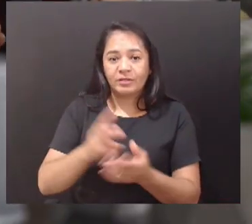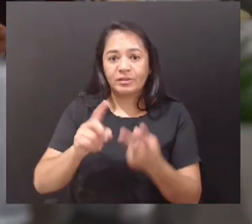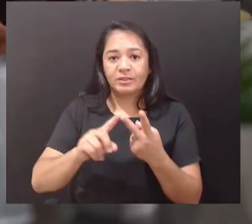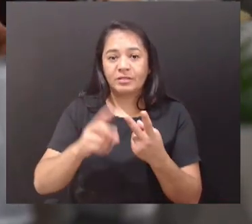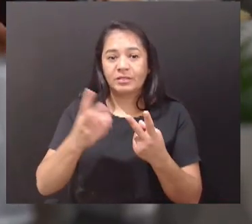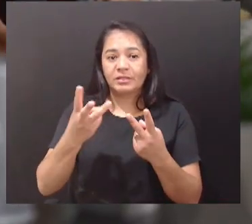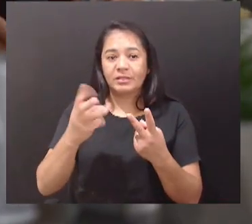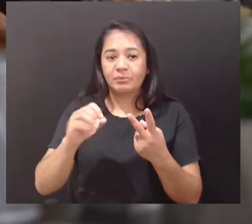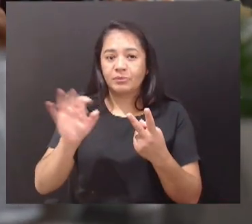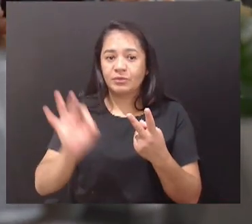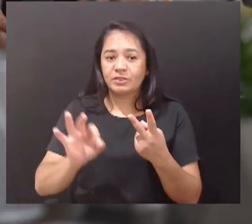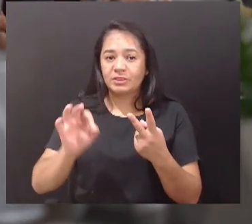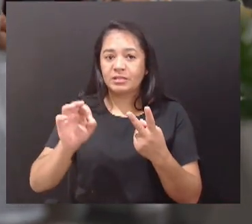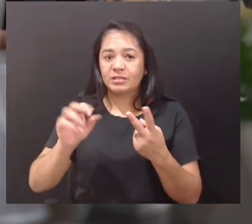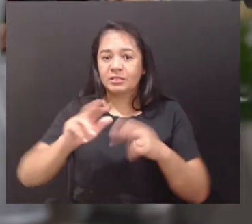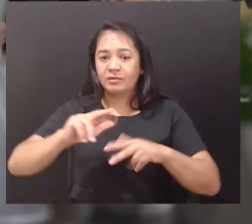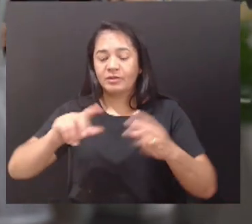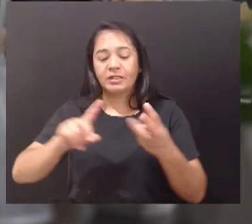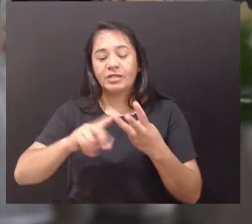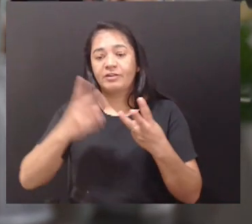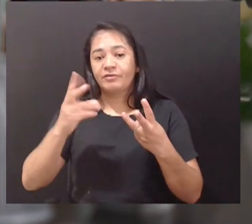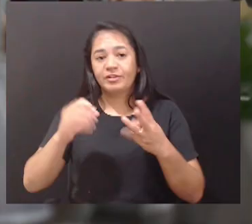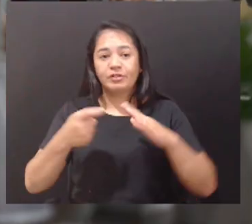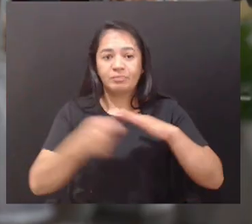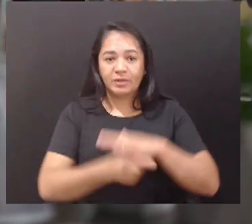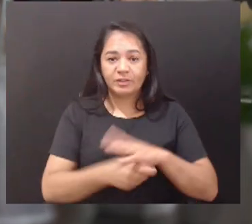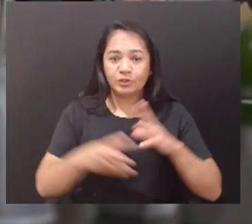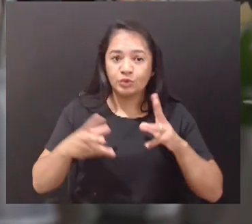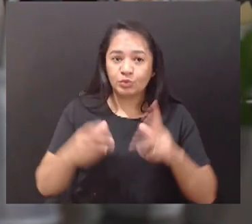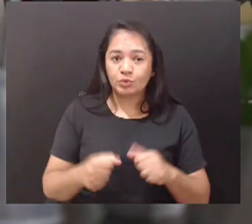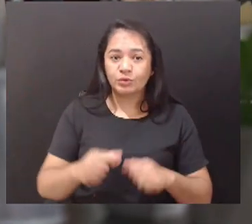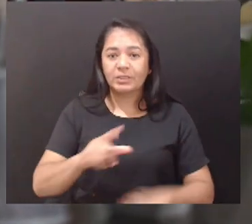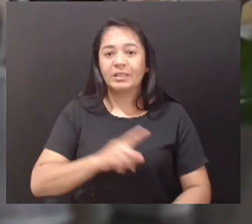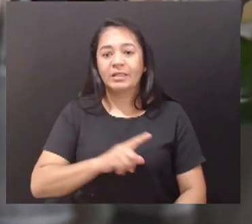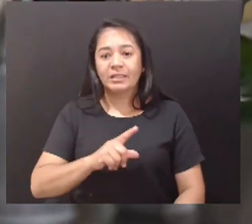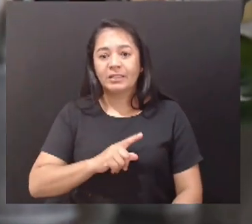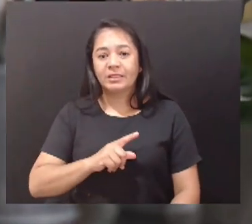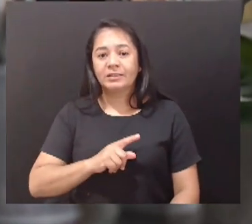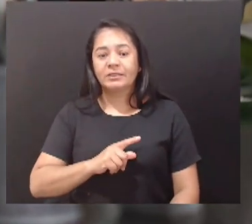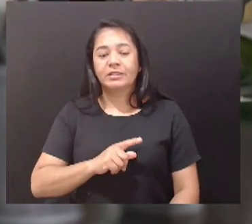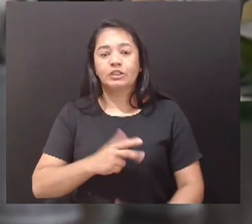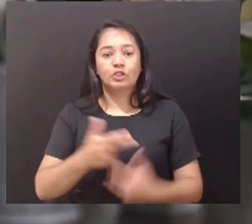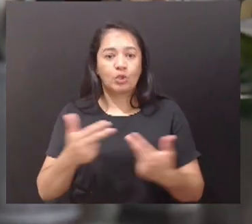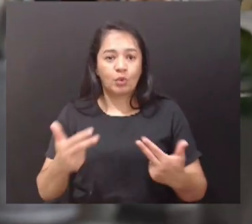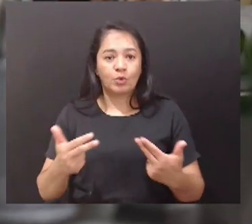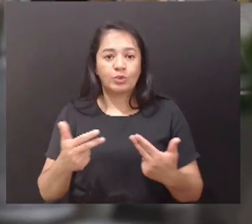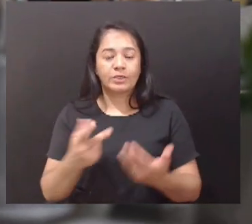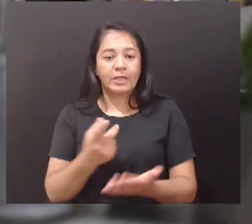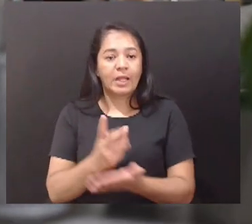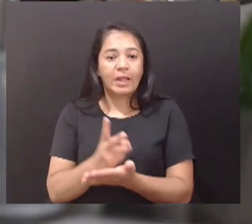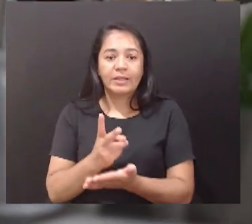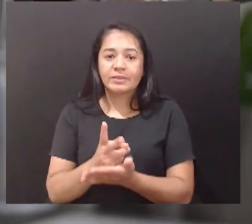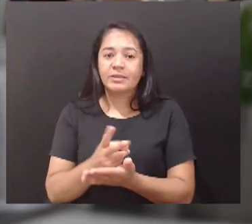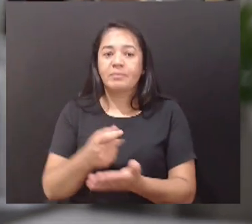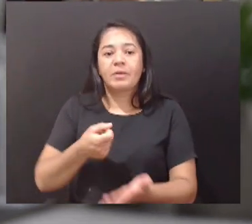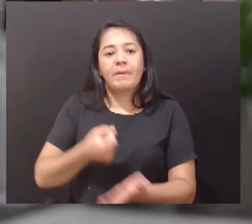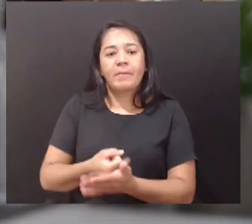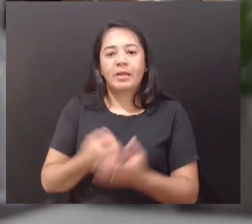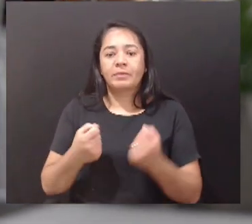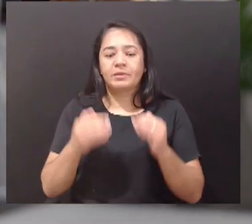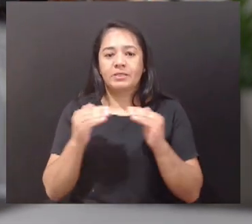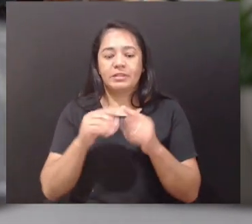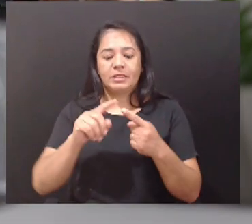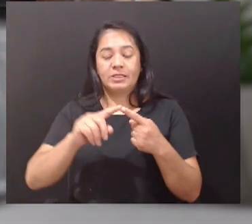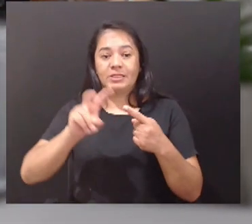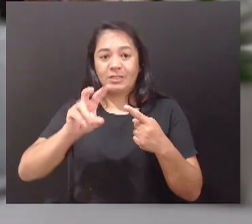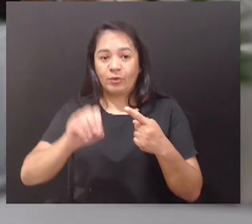e 20% para os investimentos. Então, tudo que ela tem de recorrente, de coisas que ela paga constantemente, deve se encaixar em 50% da renda